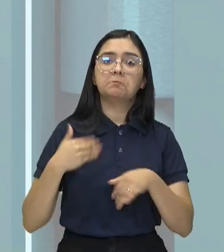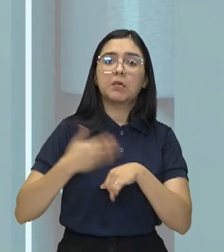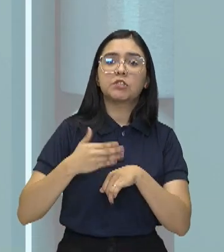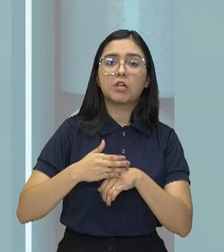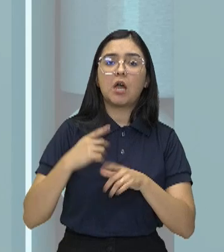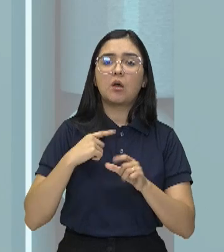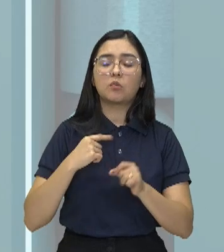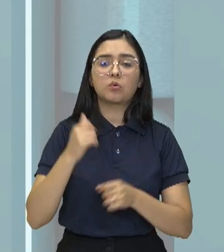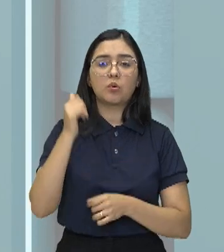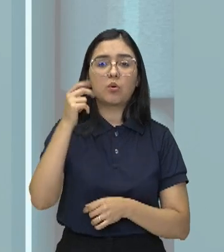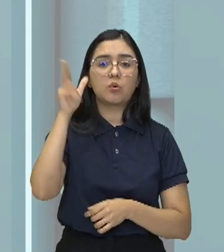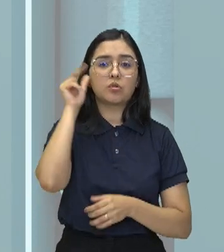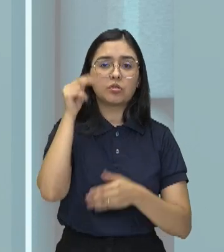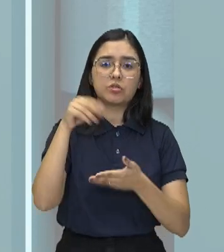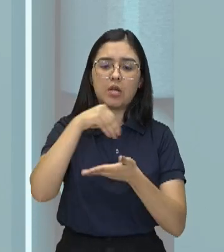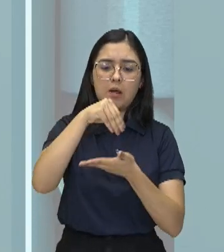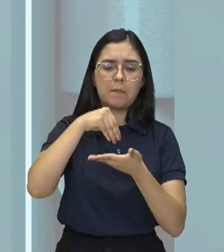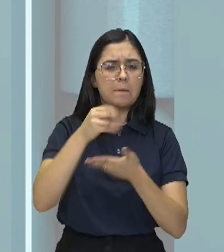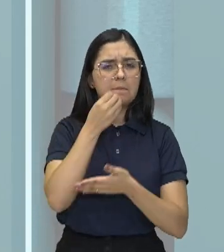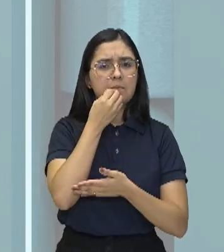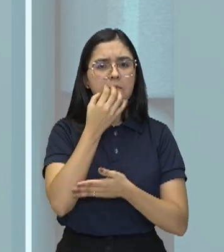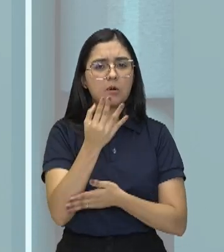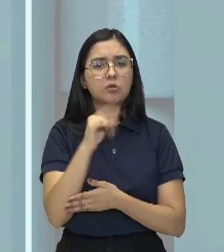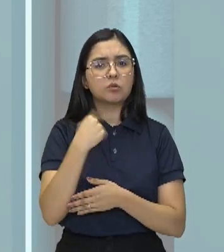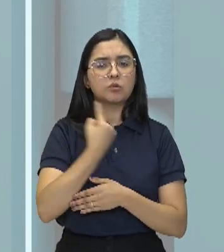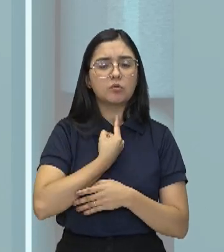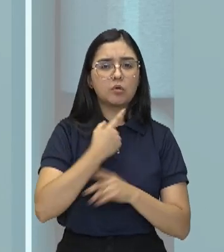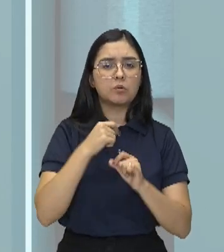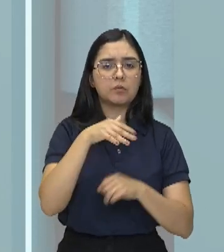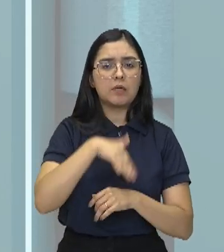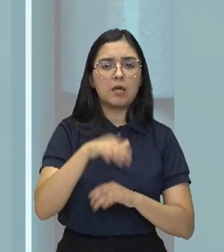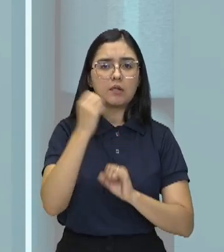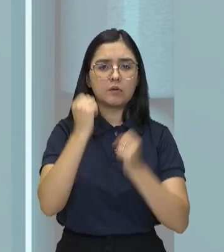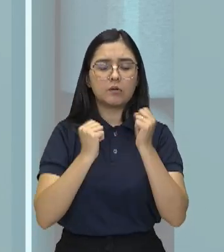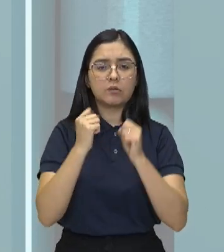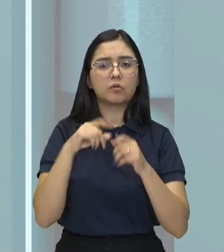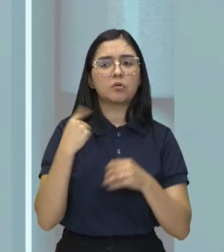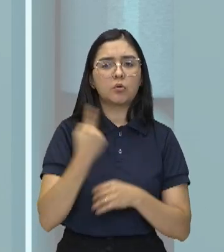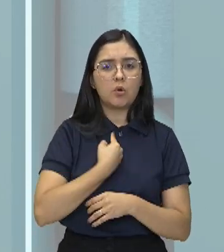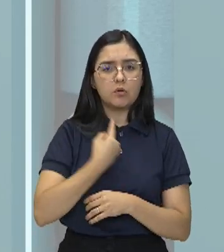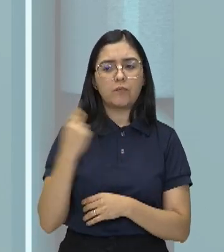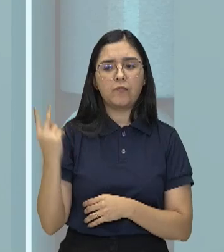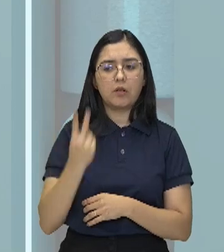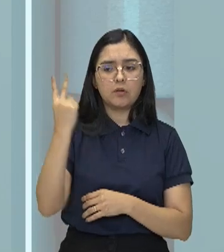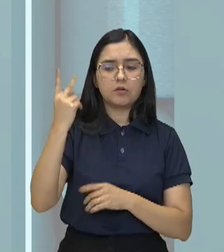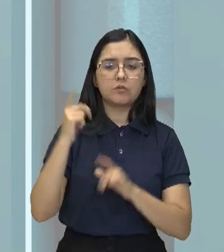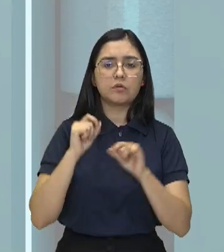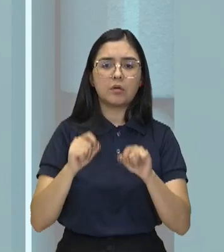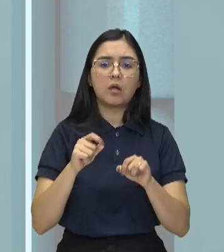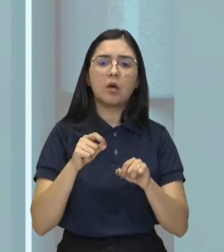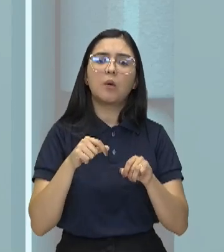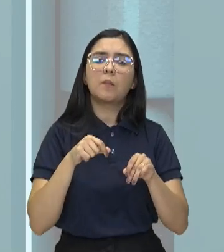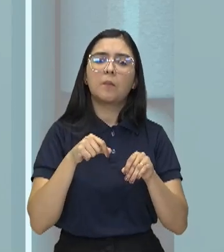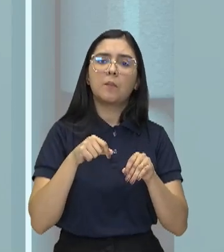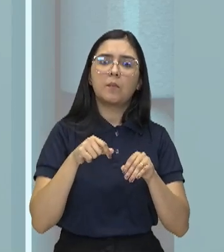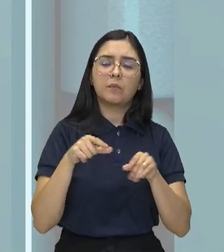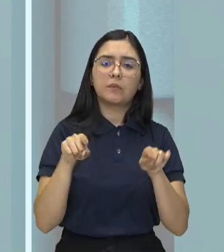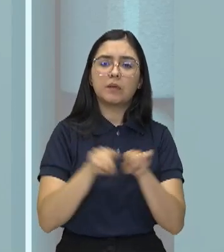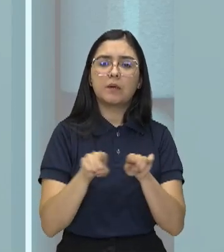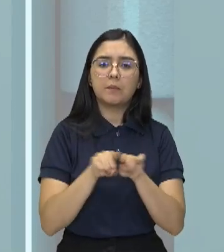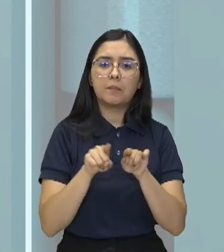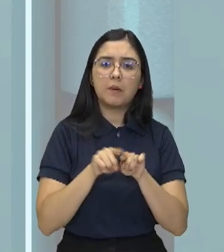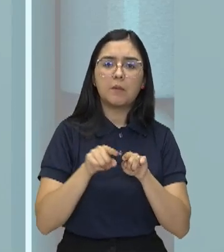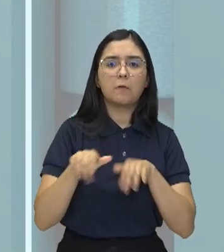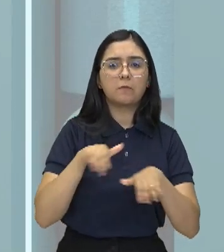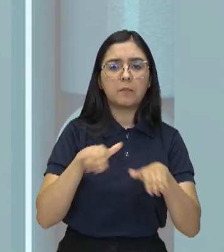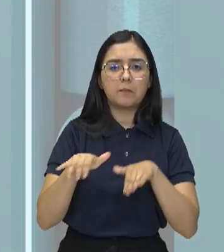xadrez é muito bom. Nós, como educadores físicos, valorizamos muito a movimentação, né? A gente